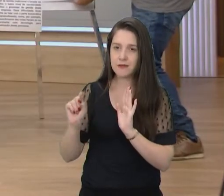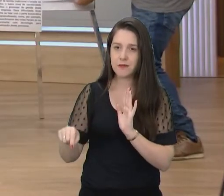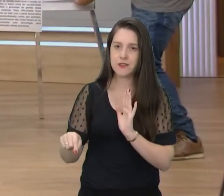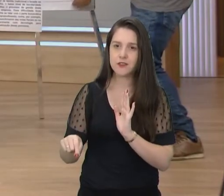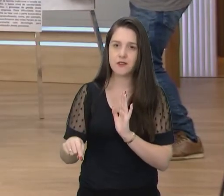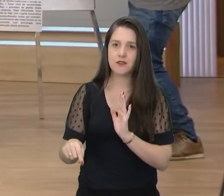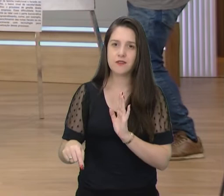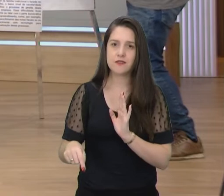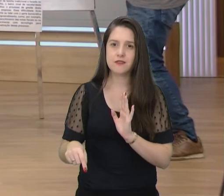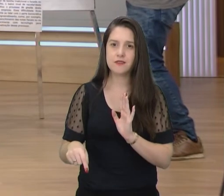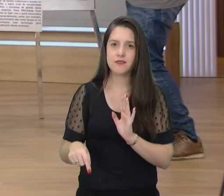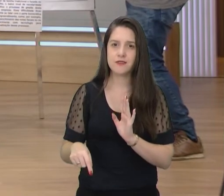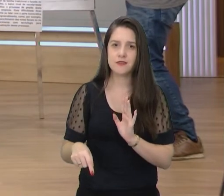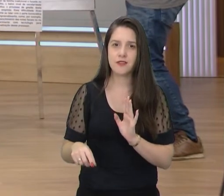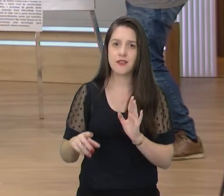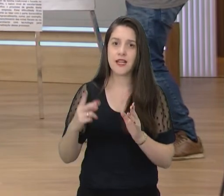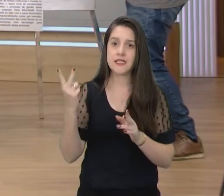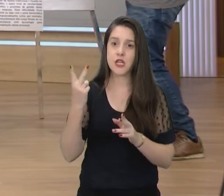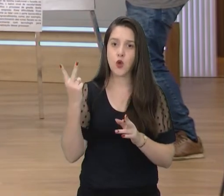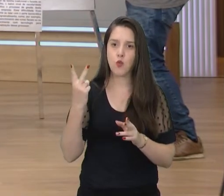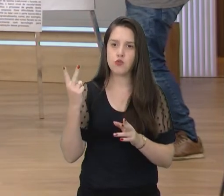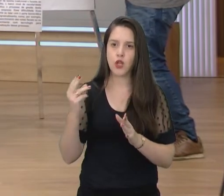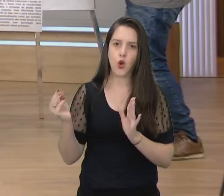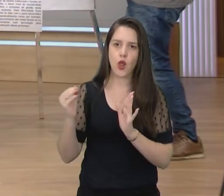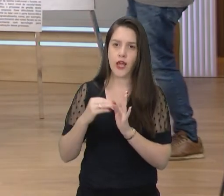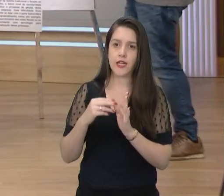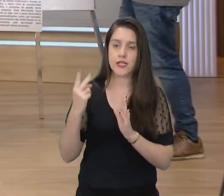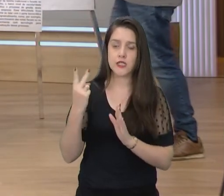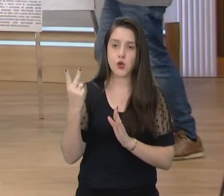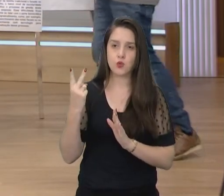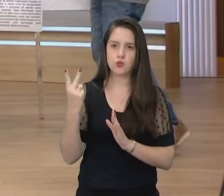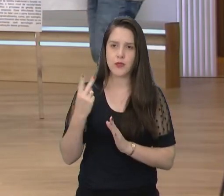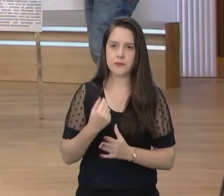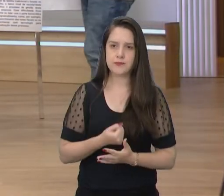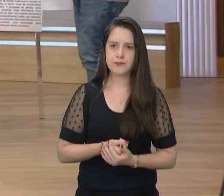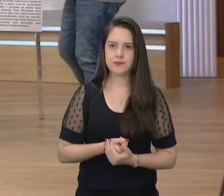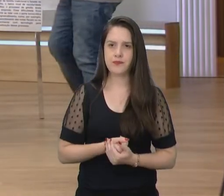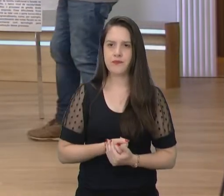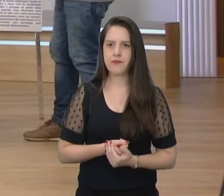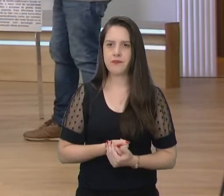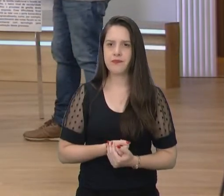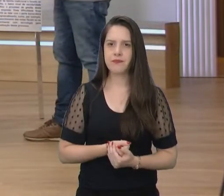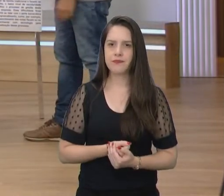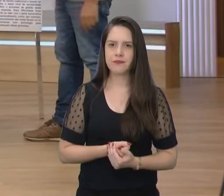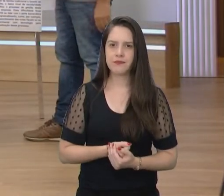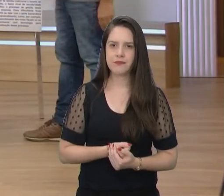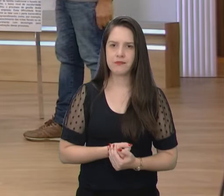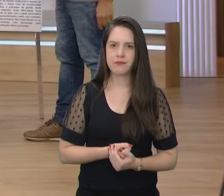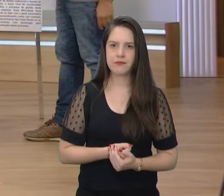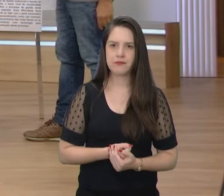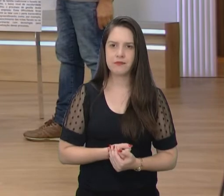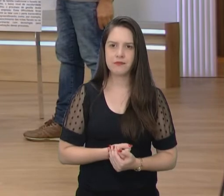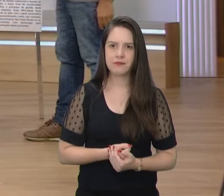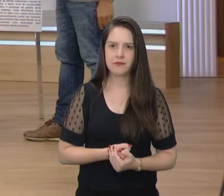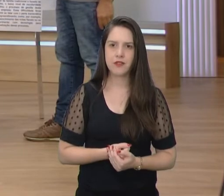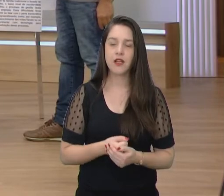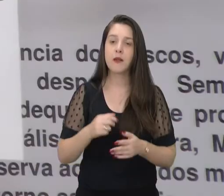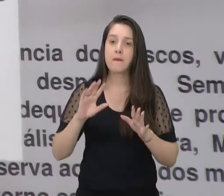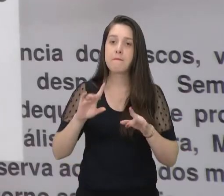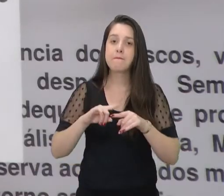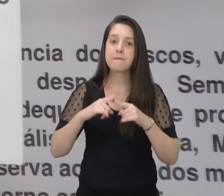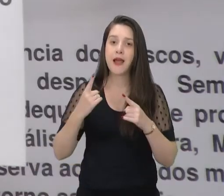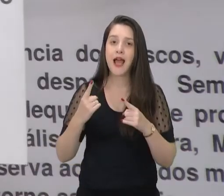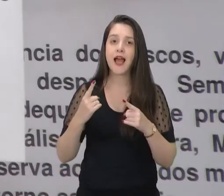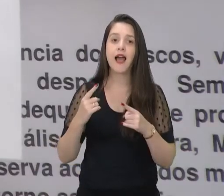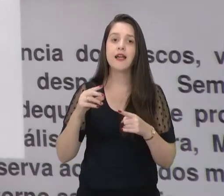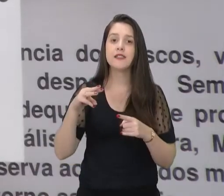aqui eu colocaria na segunda, talvez. Você colocaria na segunda? O que ele está falando? Olha lá. Marcos, no auge de seus 34